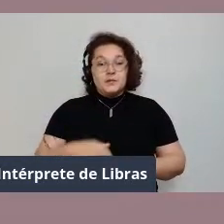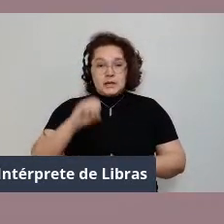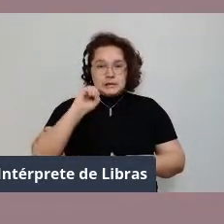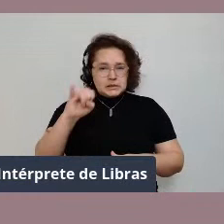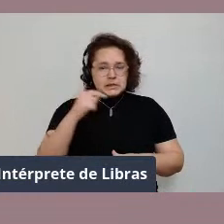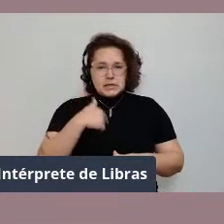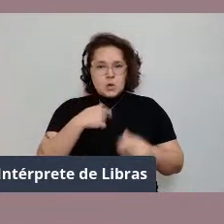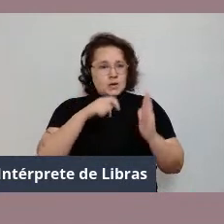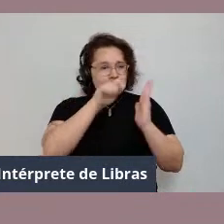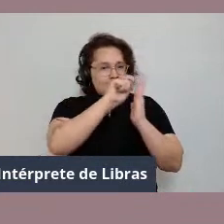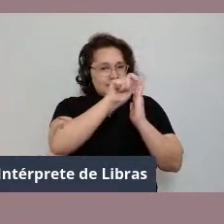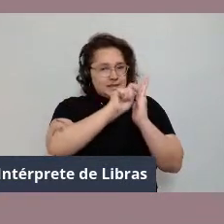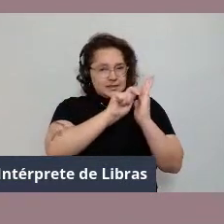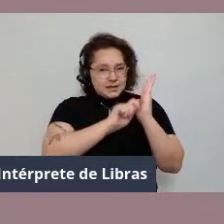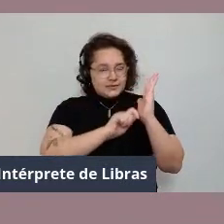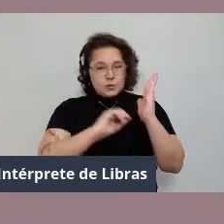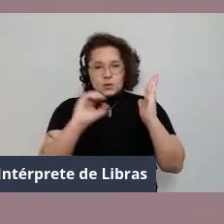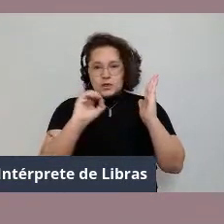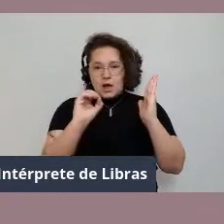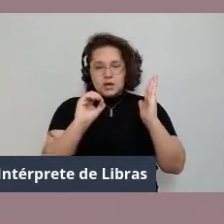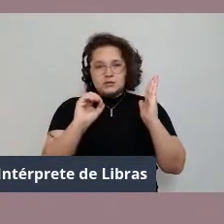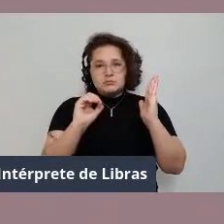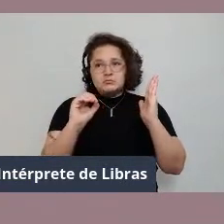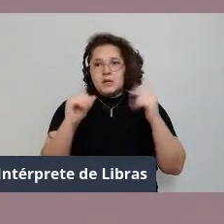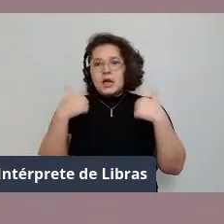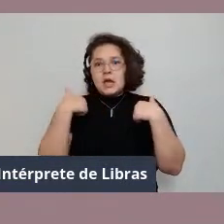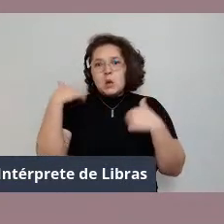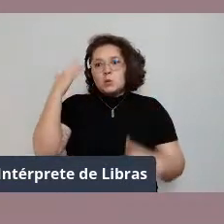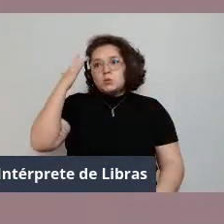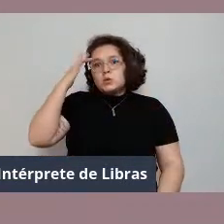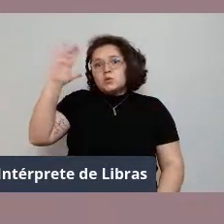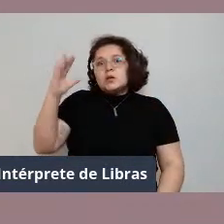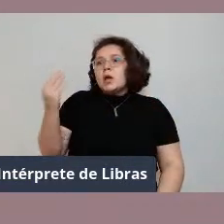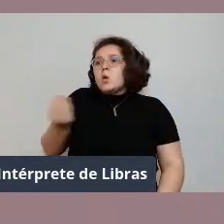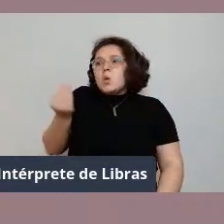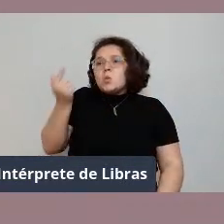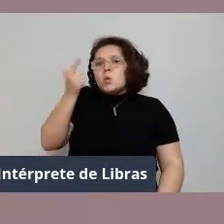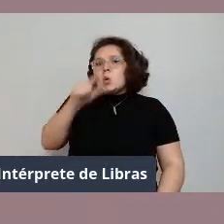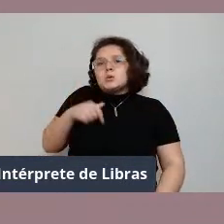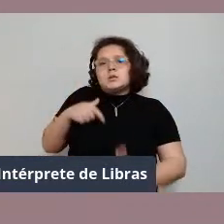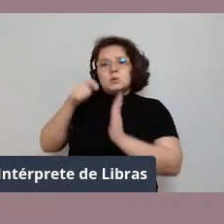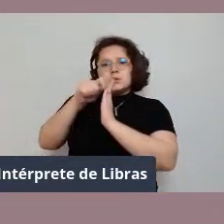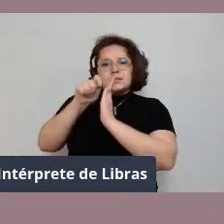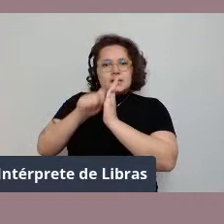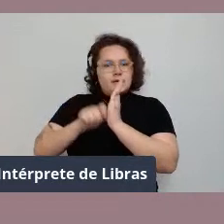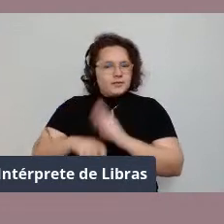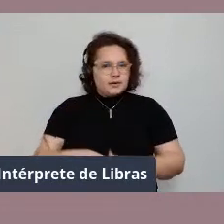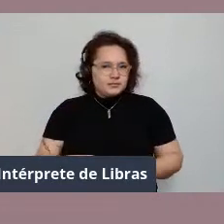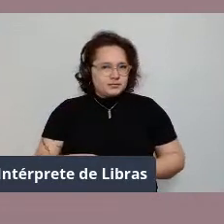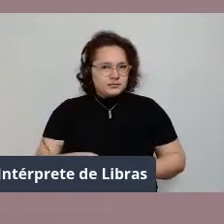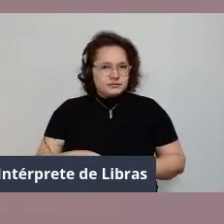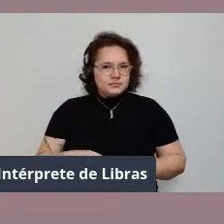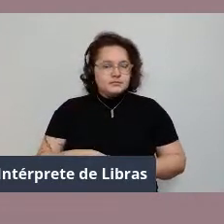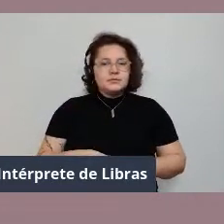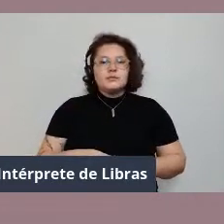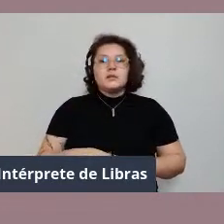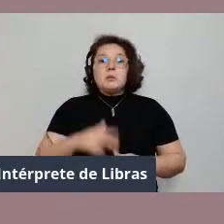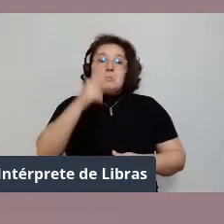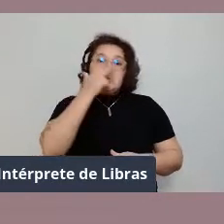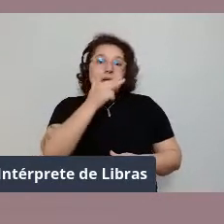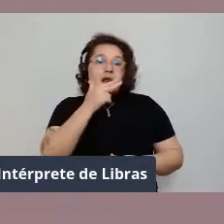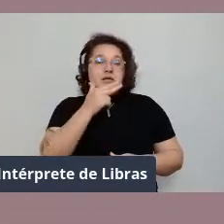escrevendo, eu simplesmente não sei como se escreve. E se não soasse infantil e